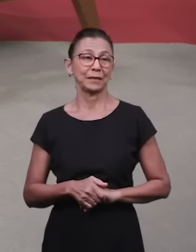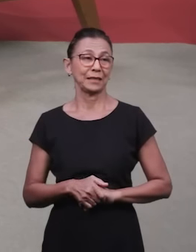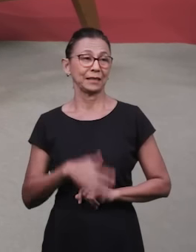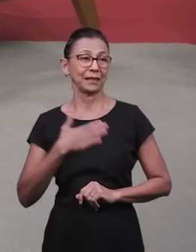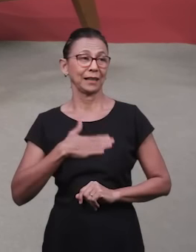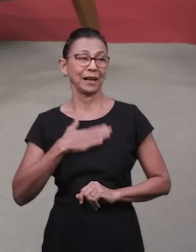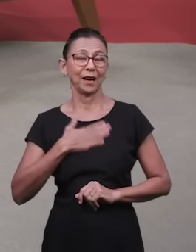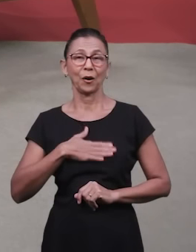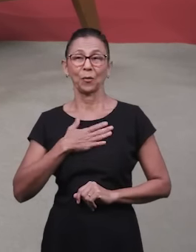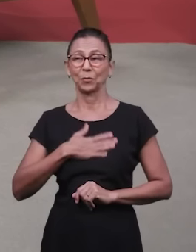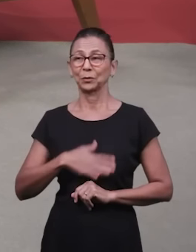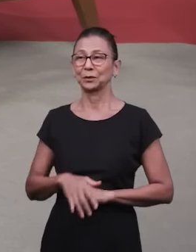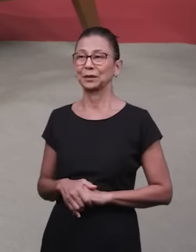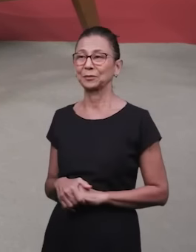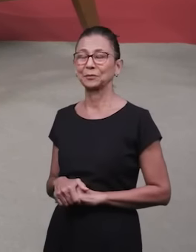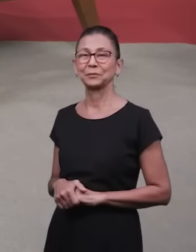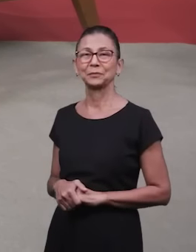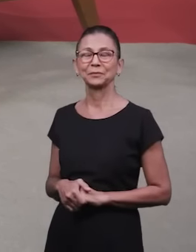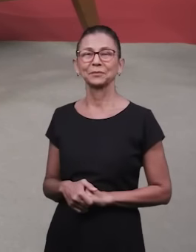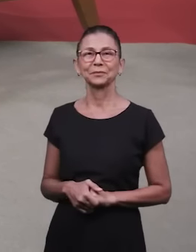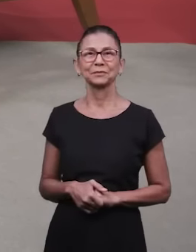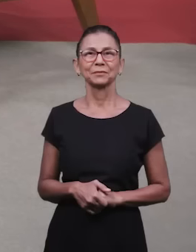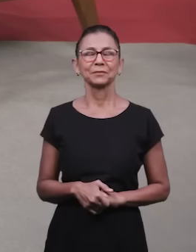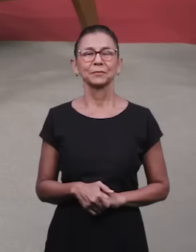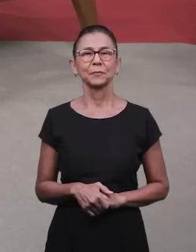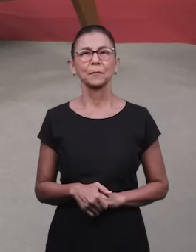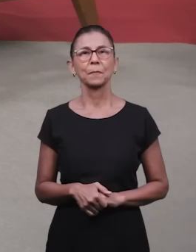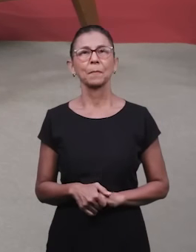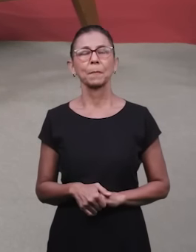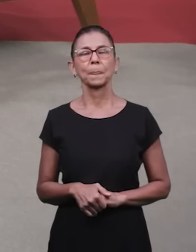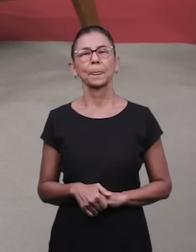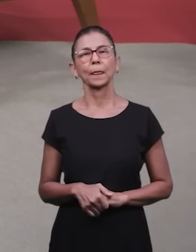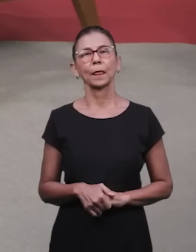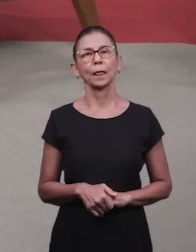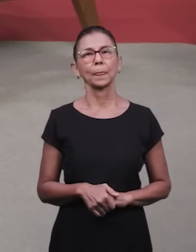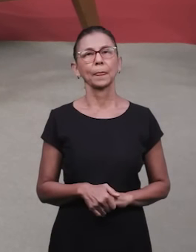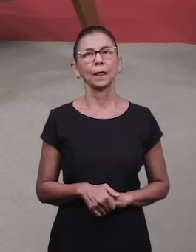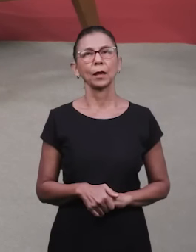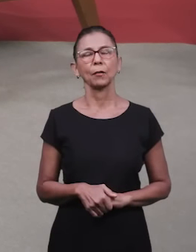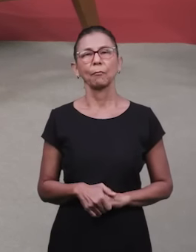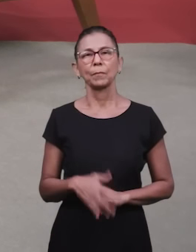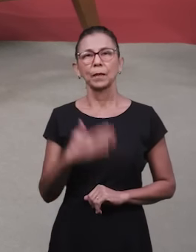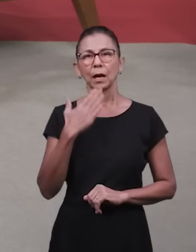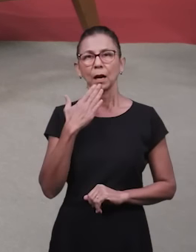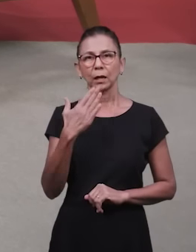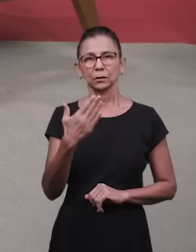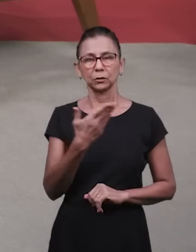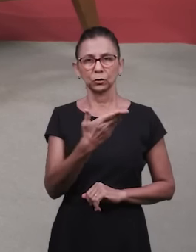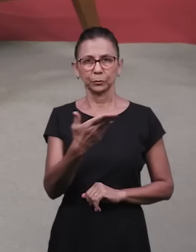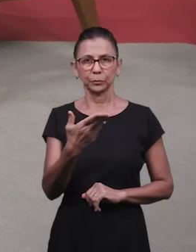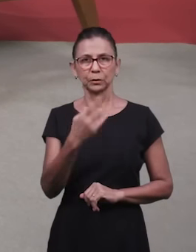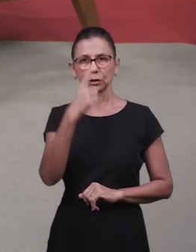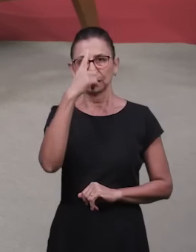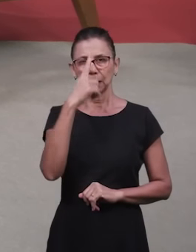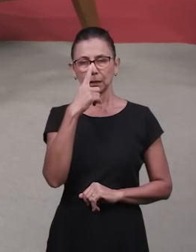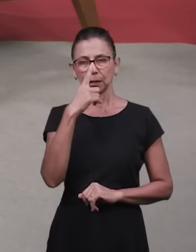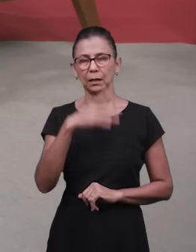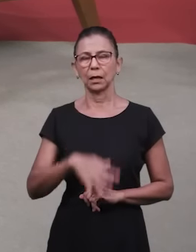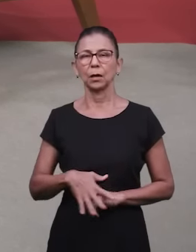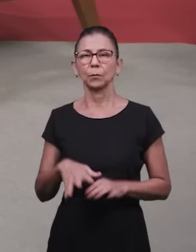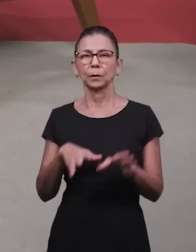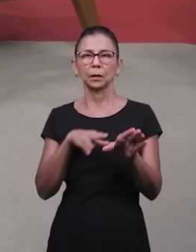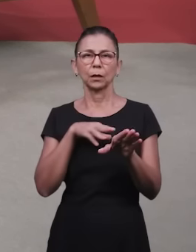tranquilo. Vai firme, companheiro. Mas antes de pedir que Daniel faça aquela palavra final, aquela palavra dirigida aos nossos irmãos,